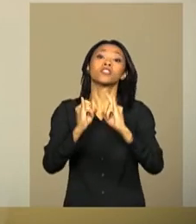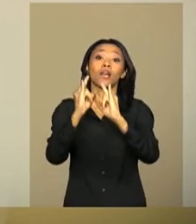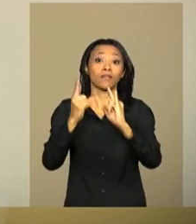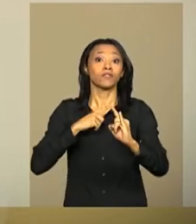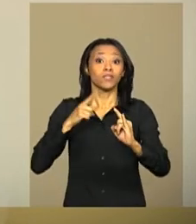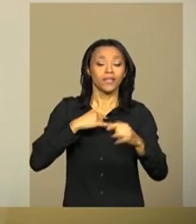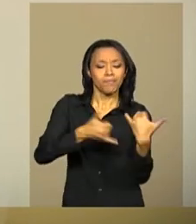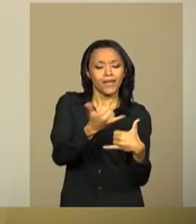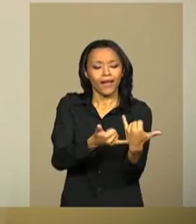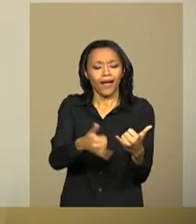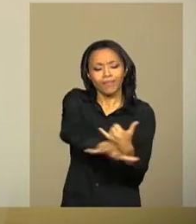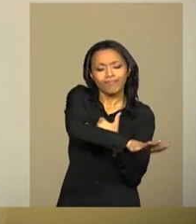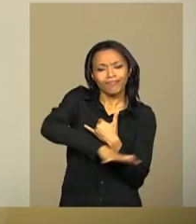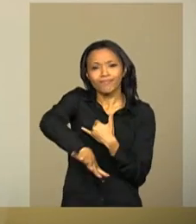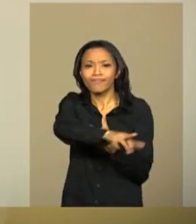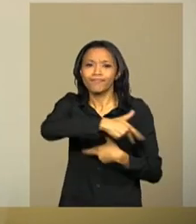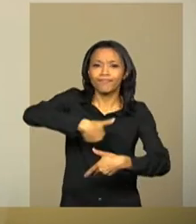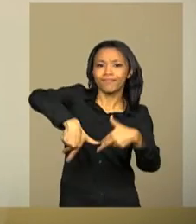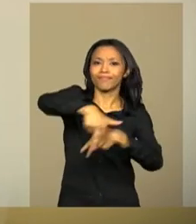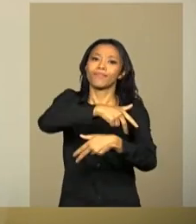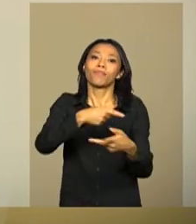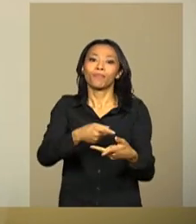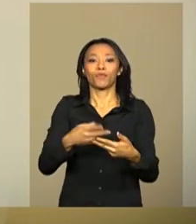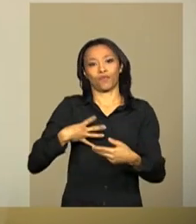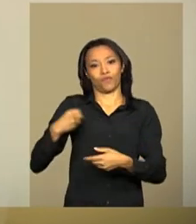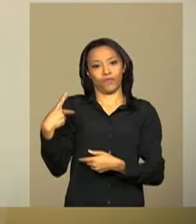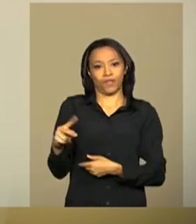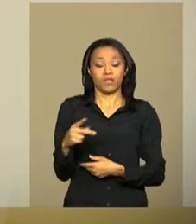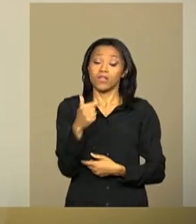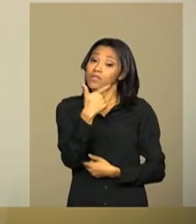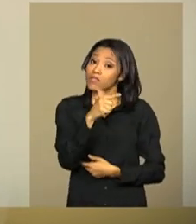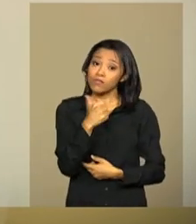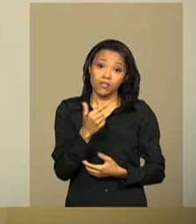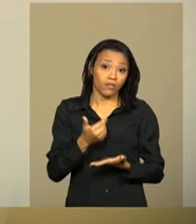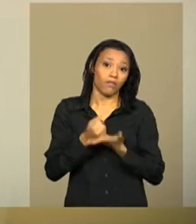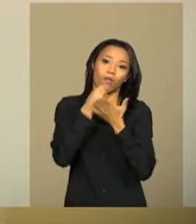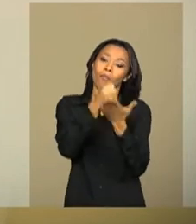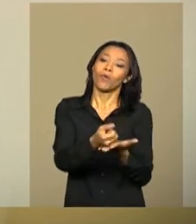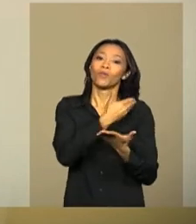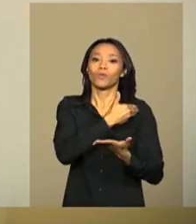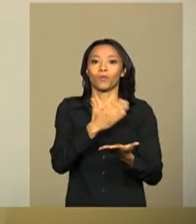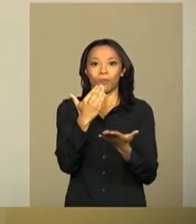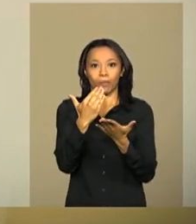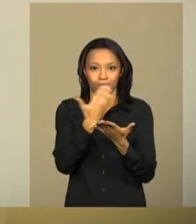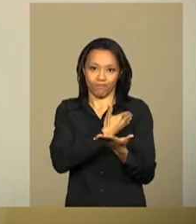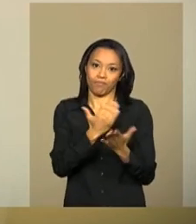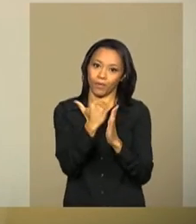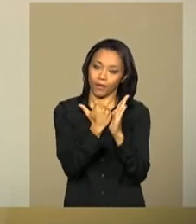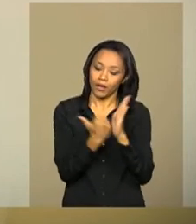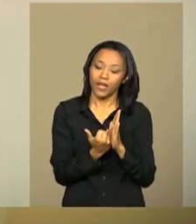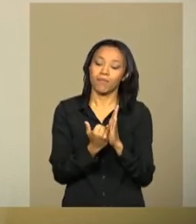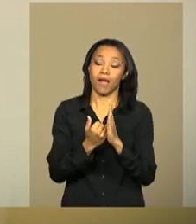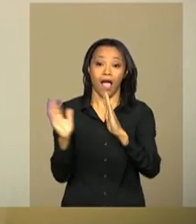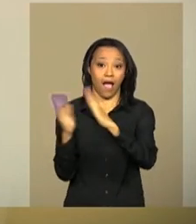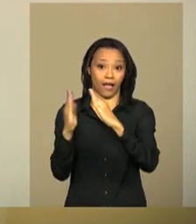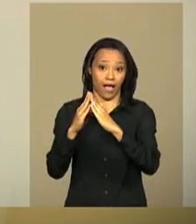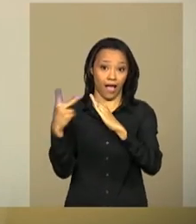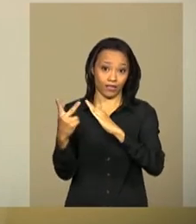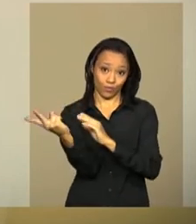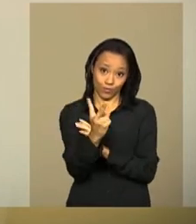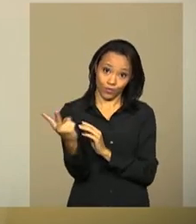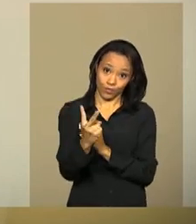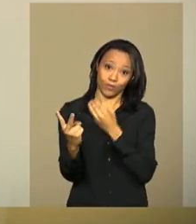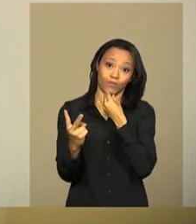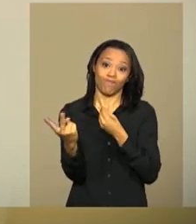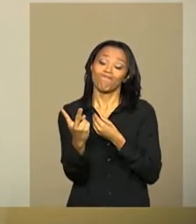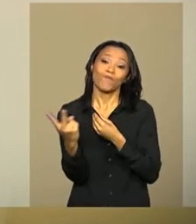parquinho para o Rafael brincar sem o subsídio do Minha Casa Minha Vida a prestação da casa do Tobias e